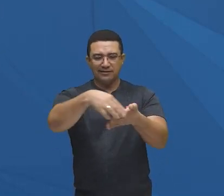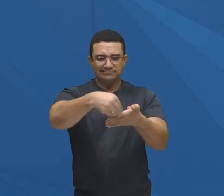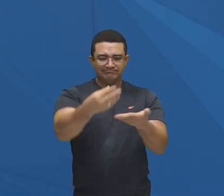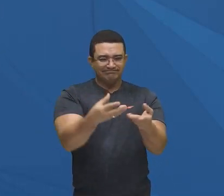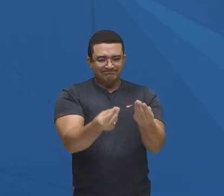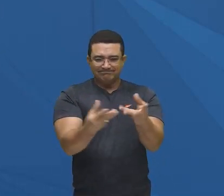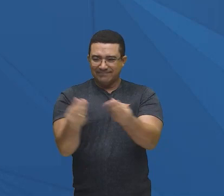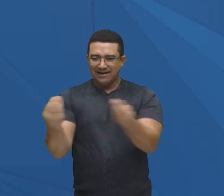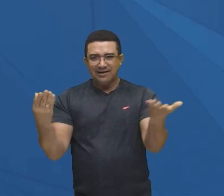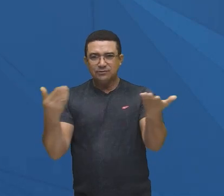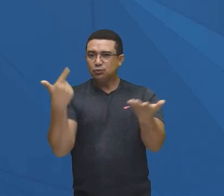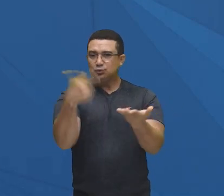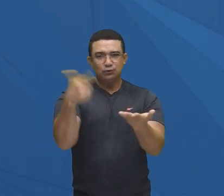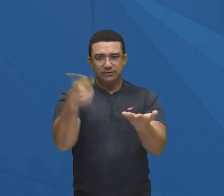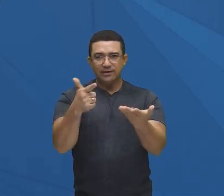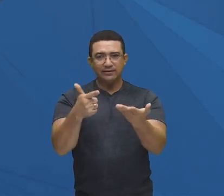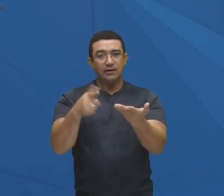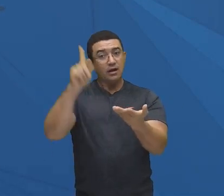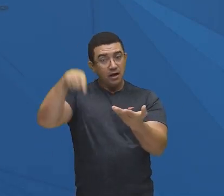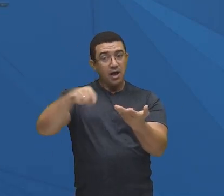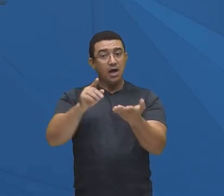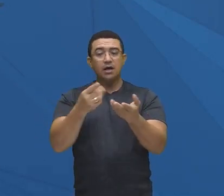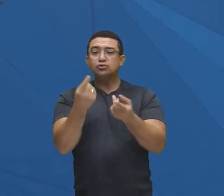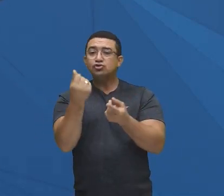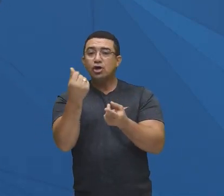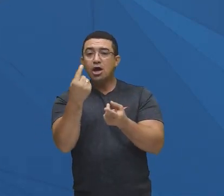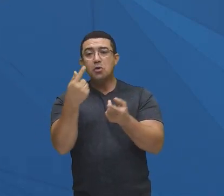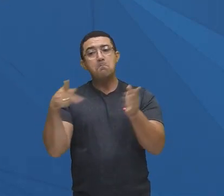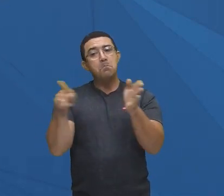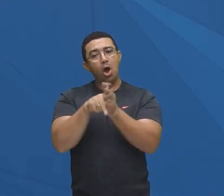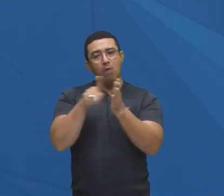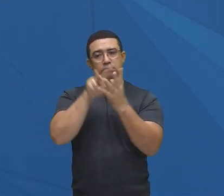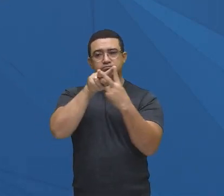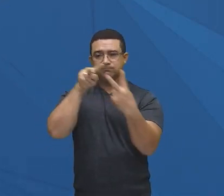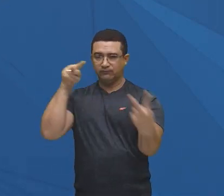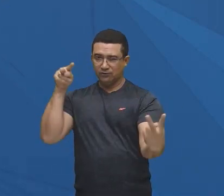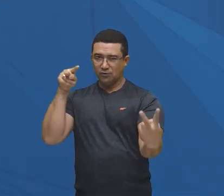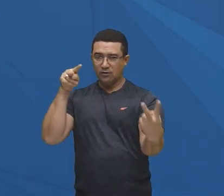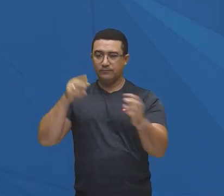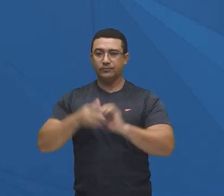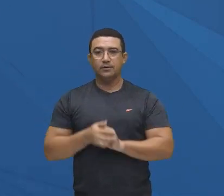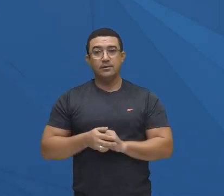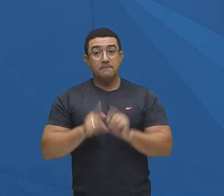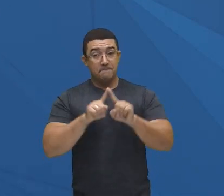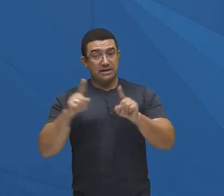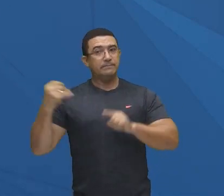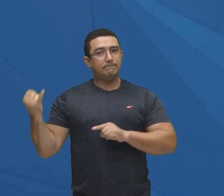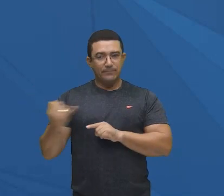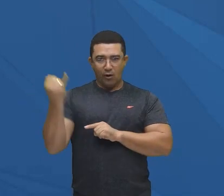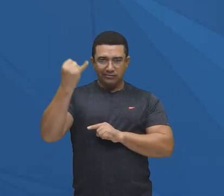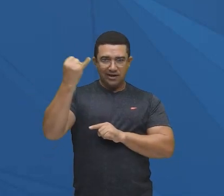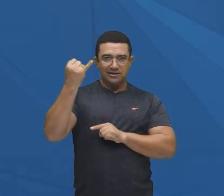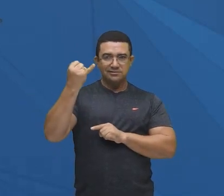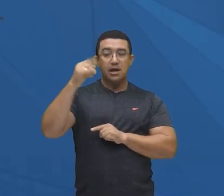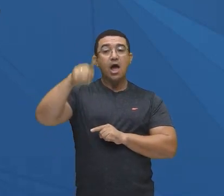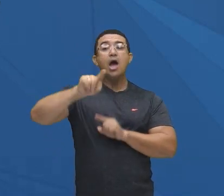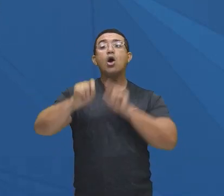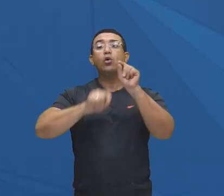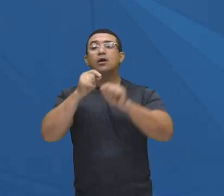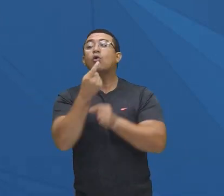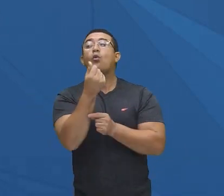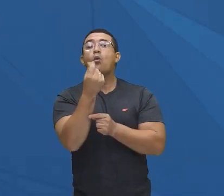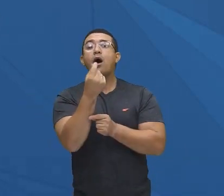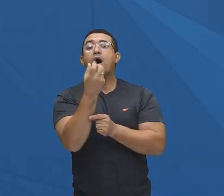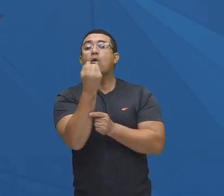fosse virtual. E aí o que acontece? O que é importante nesse momento é o valor, não é? Ele pode vir a